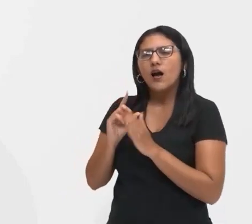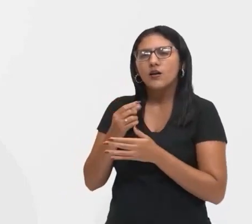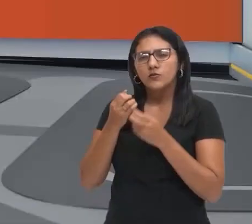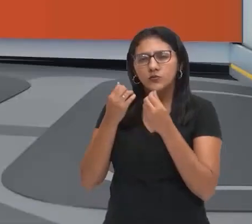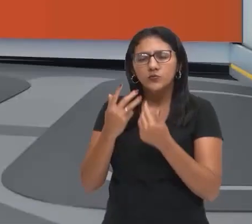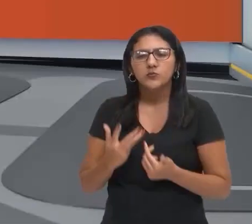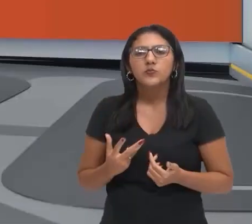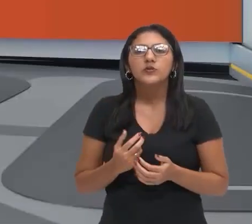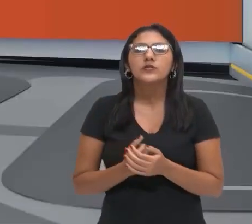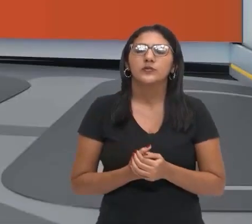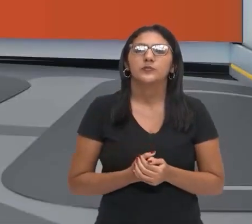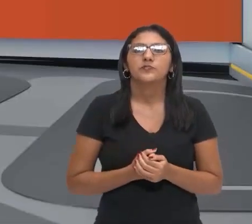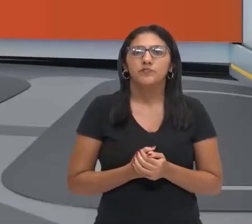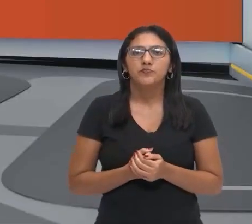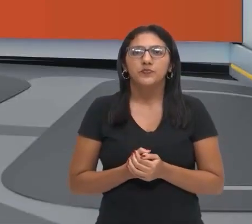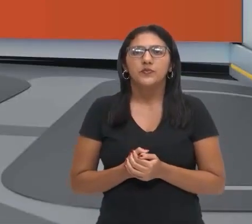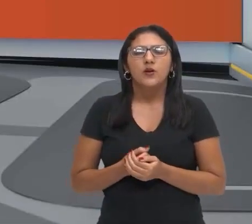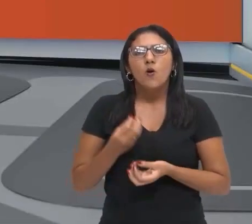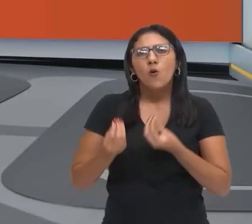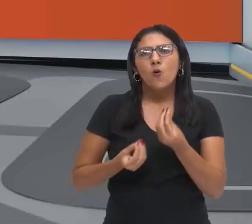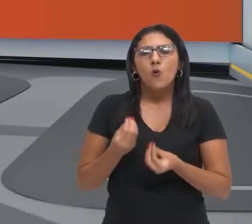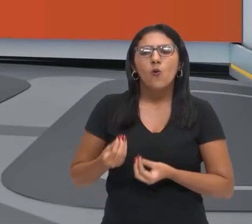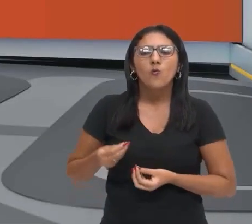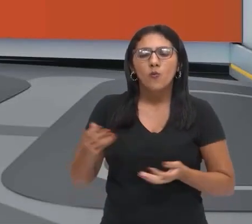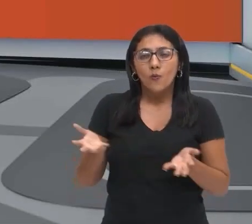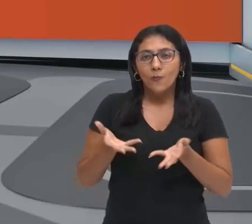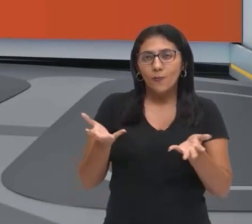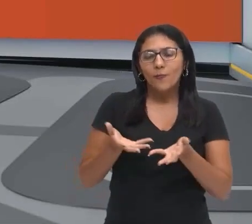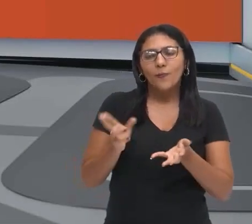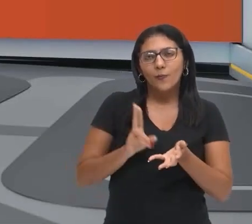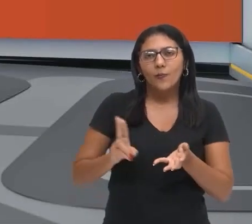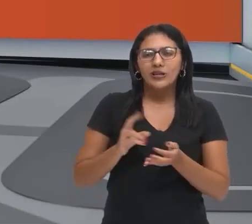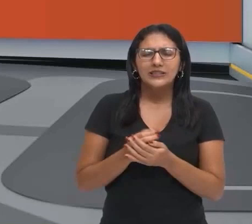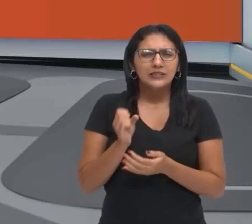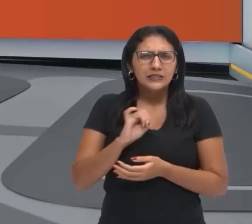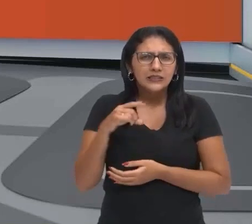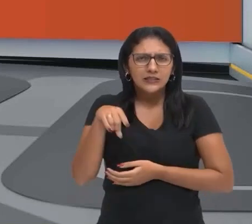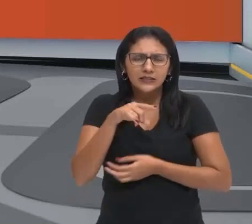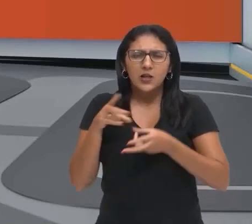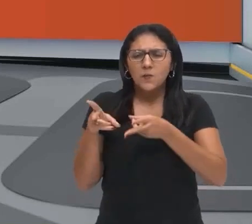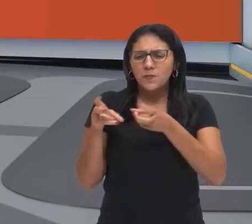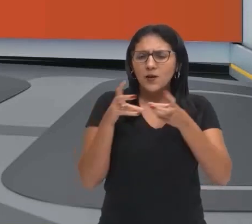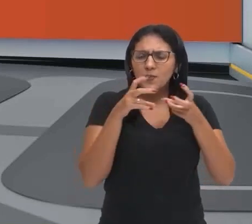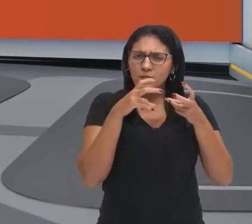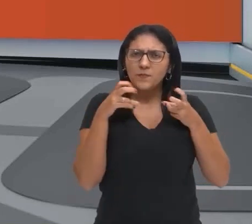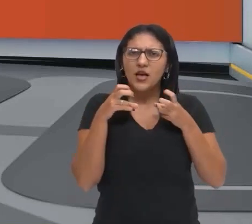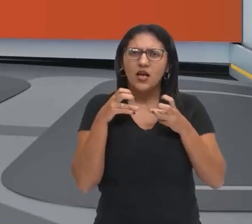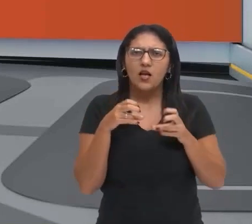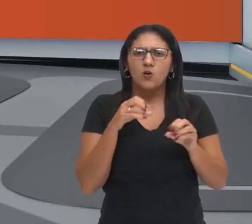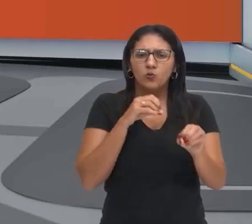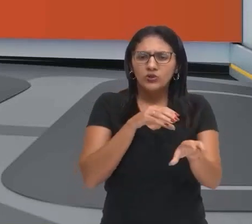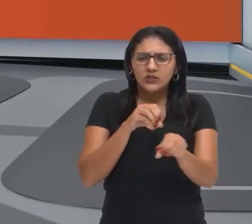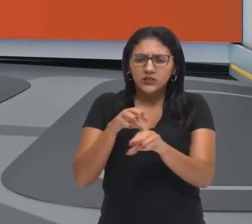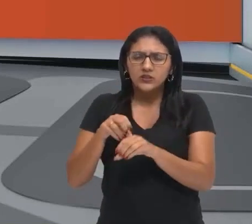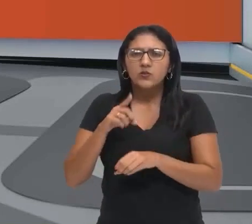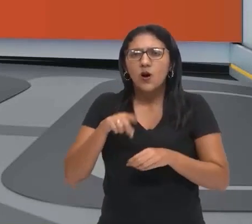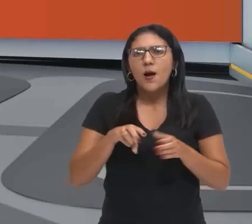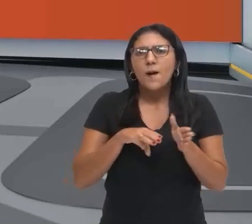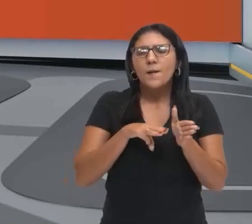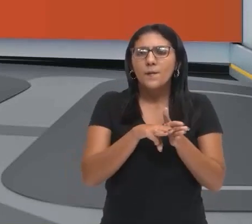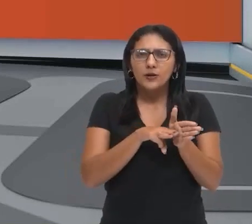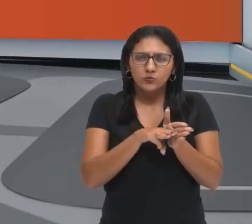E voltando para a nossa realidade, se vocês perceberem, o nosso ensino ela é uma